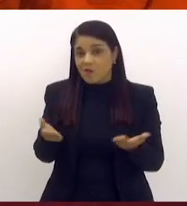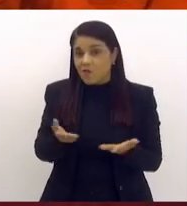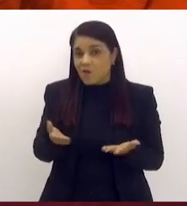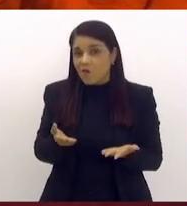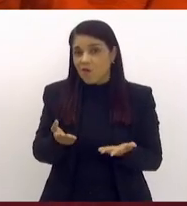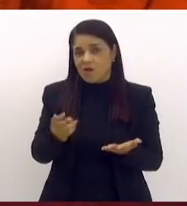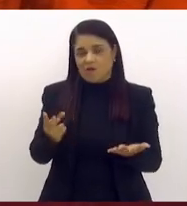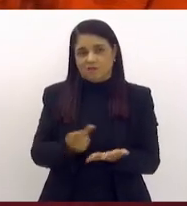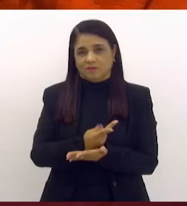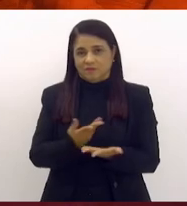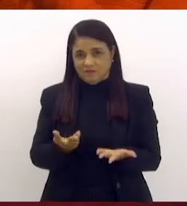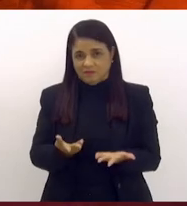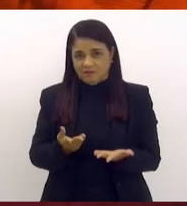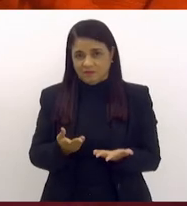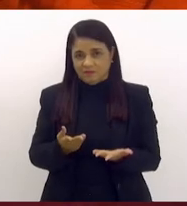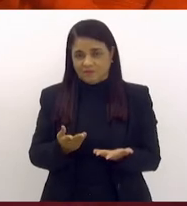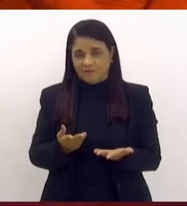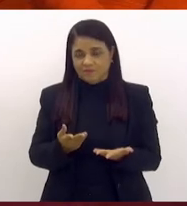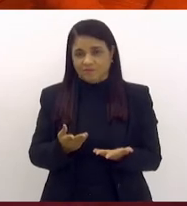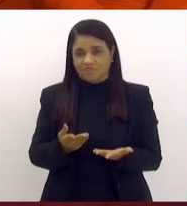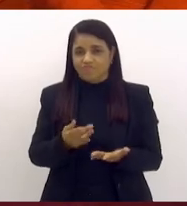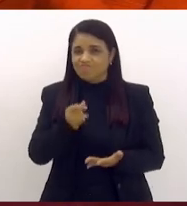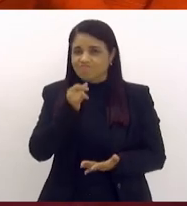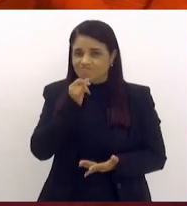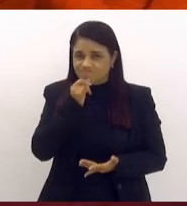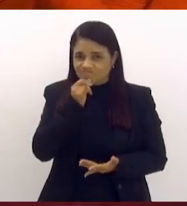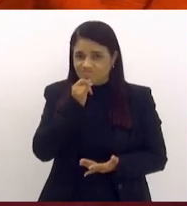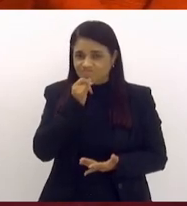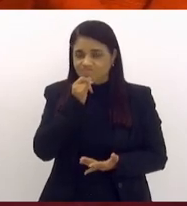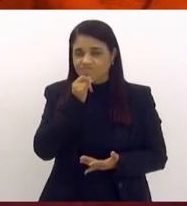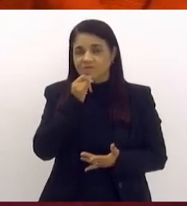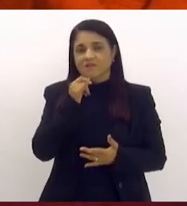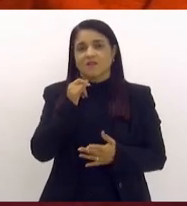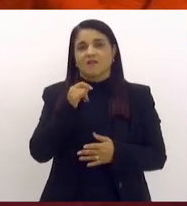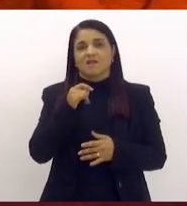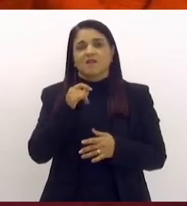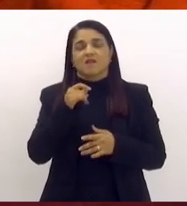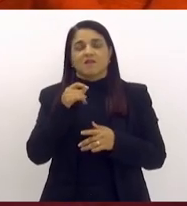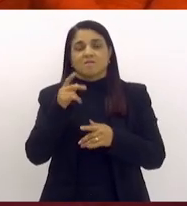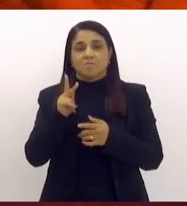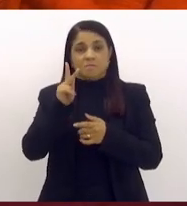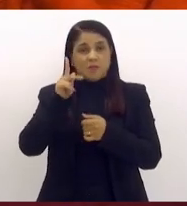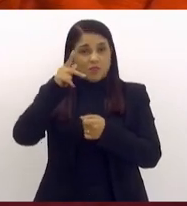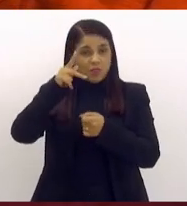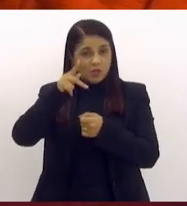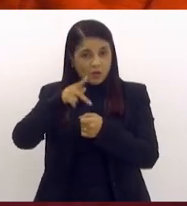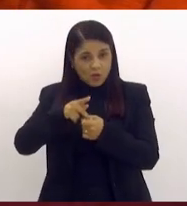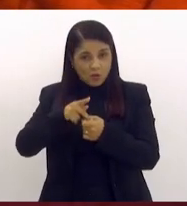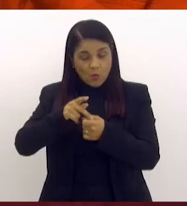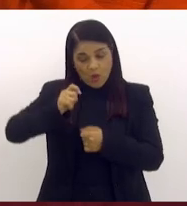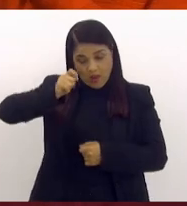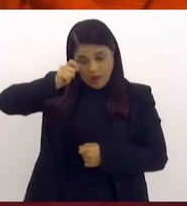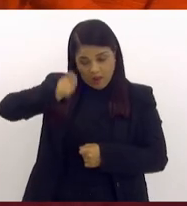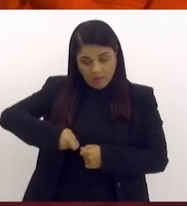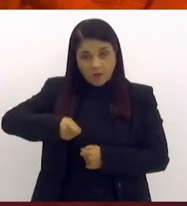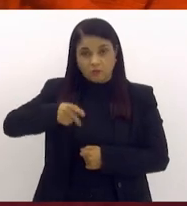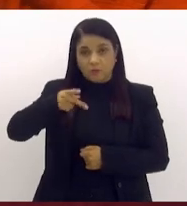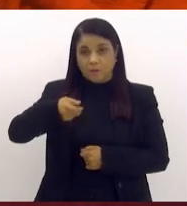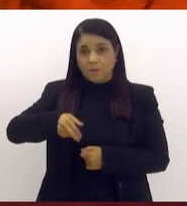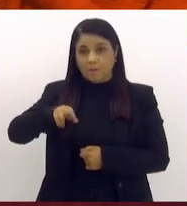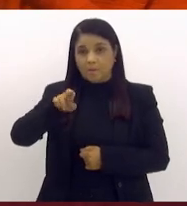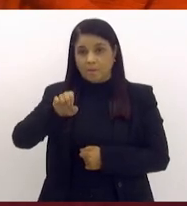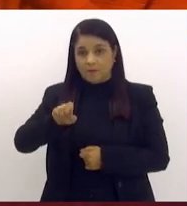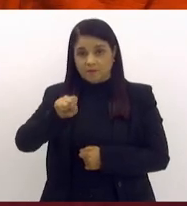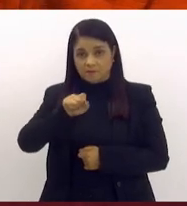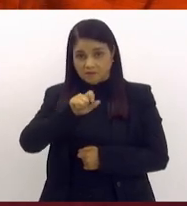exato momento infelizmente a agência nacional do petróleo no leilão que virado pral está